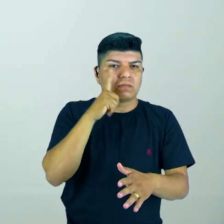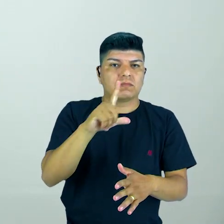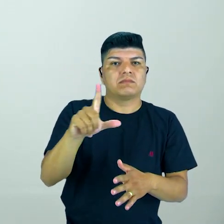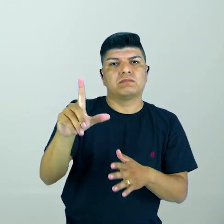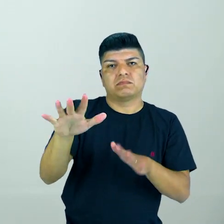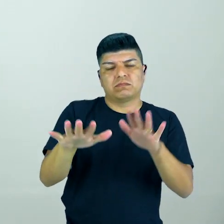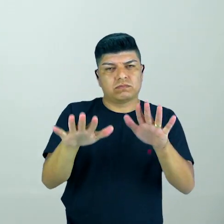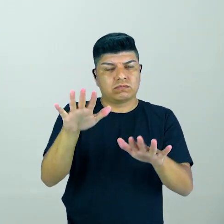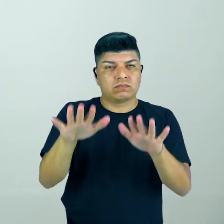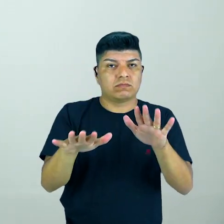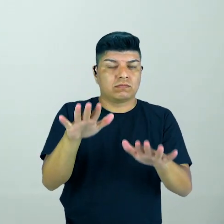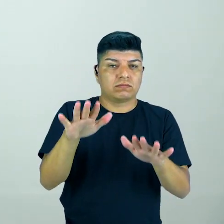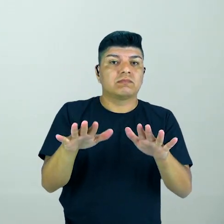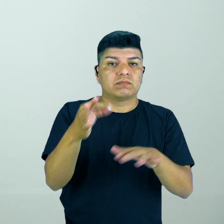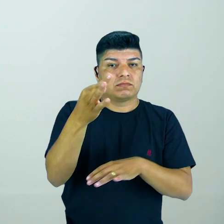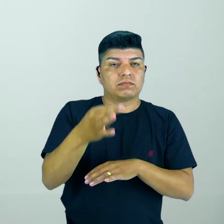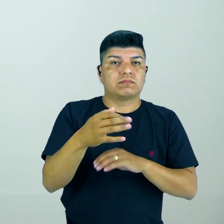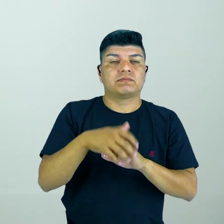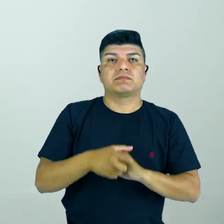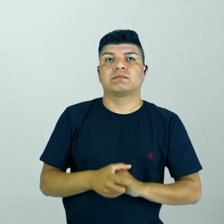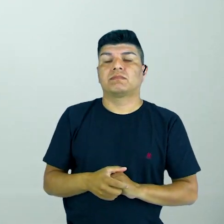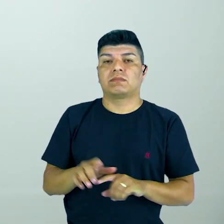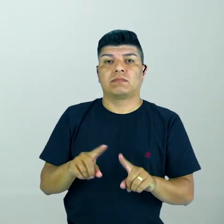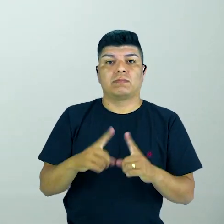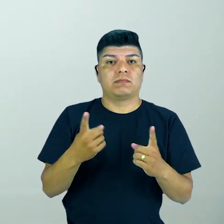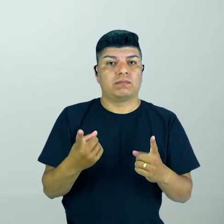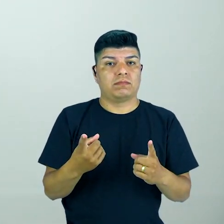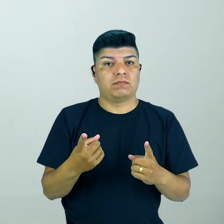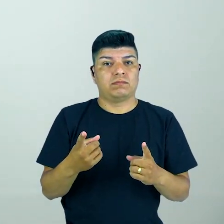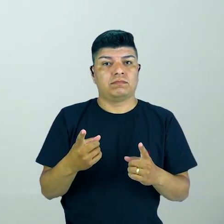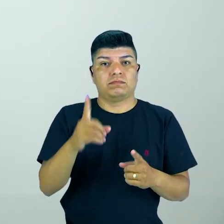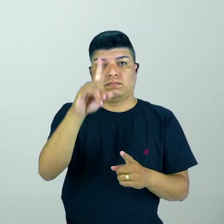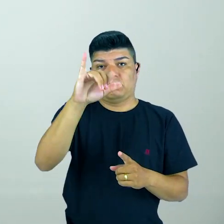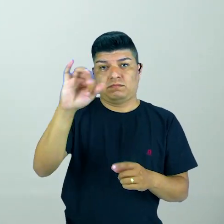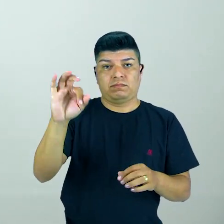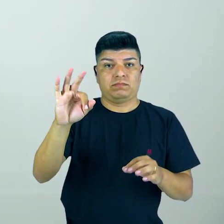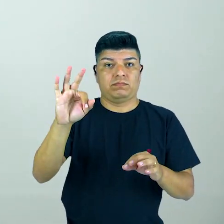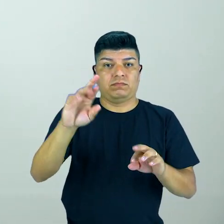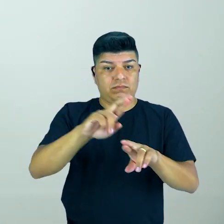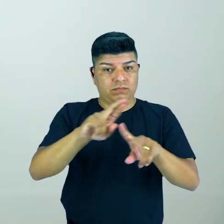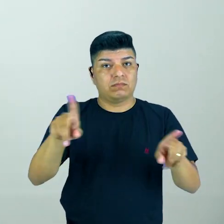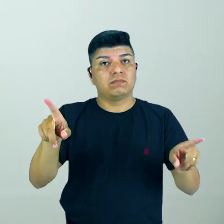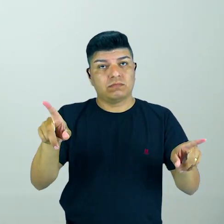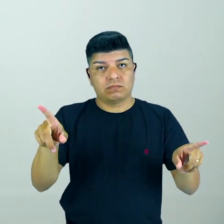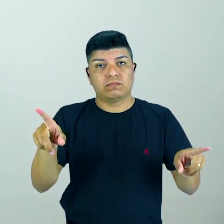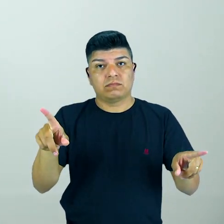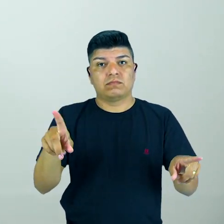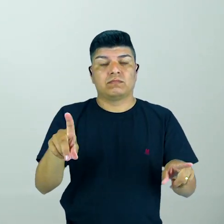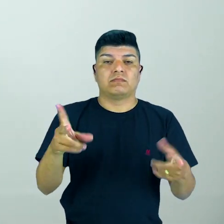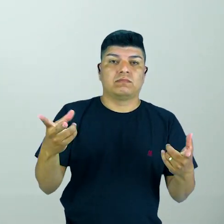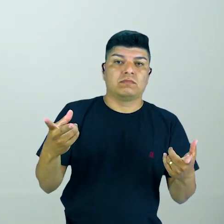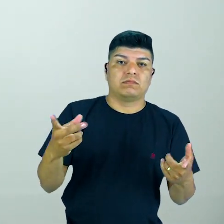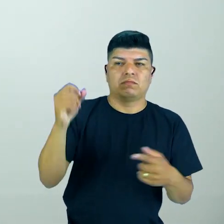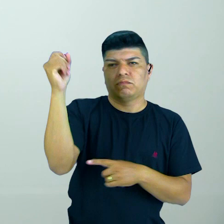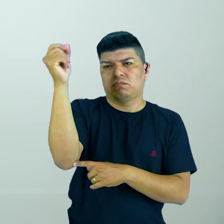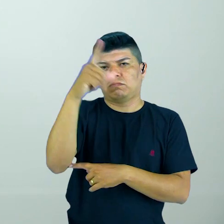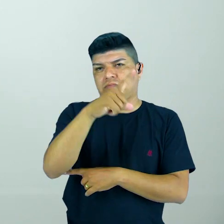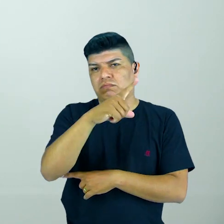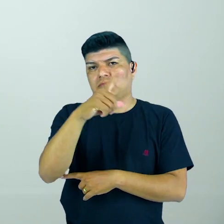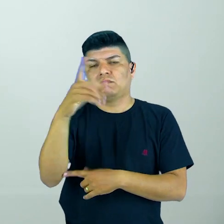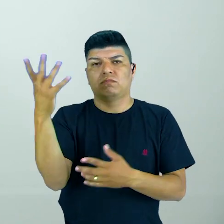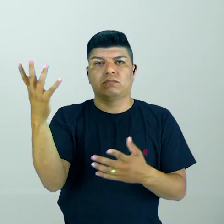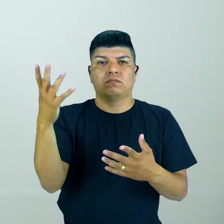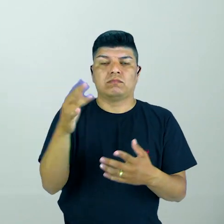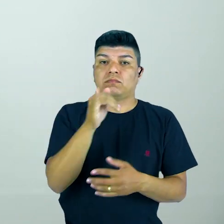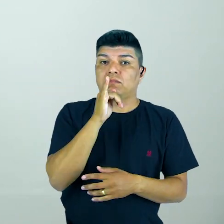aí mais adequada. Agora, em épocas diferentes, onde vai aparecer solstício de verão, solstício de inverno.